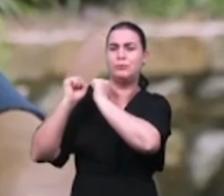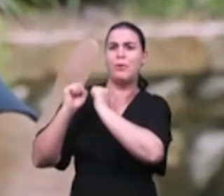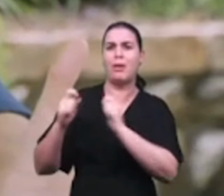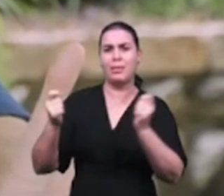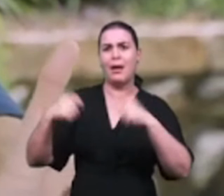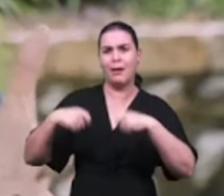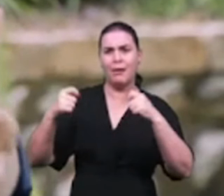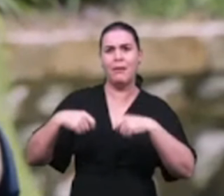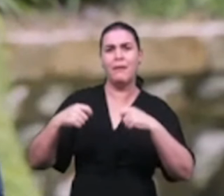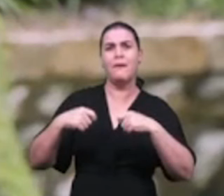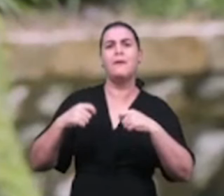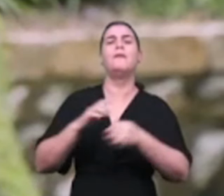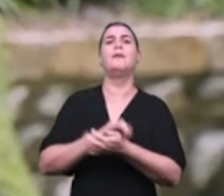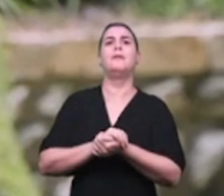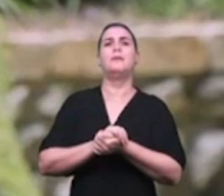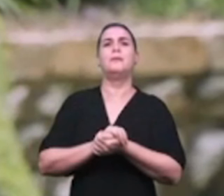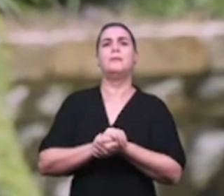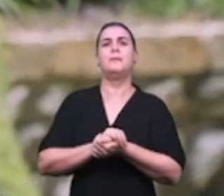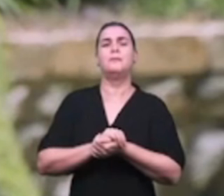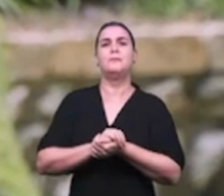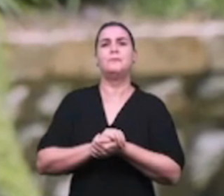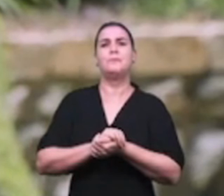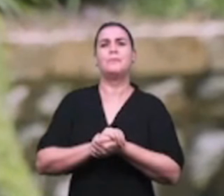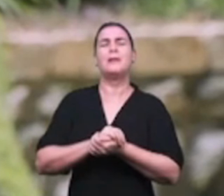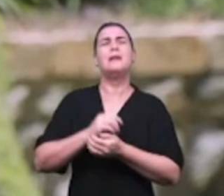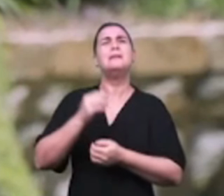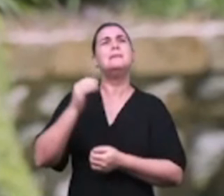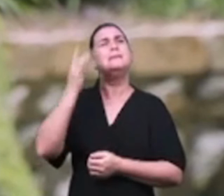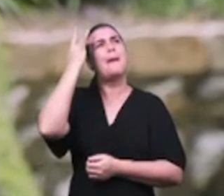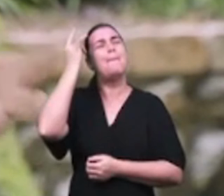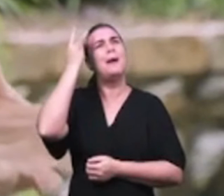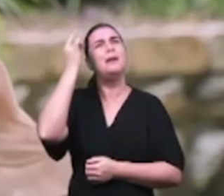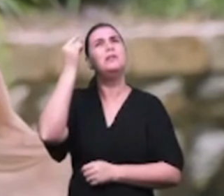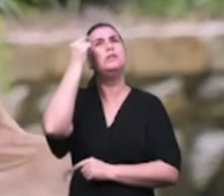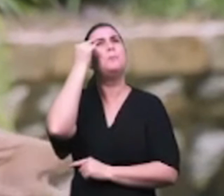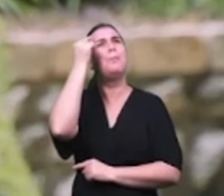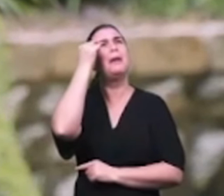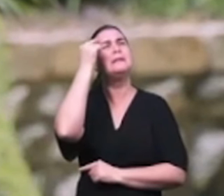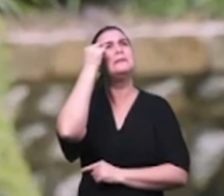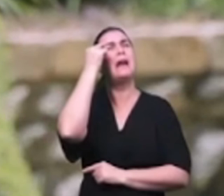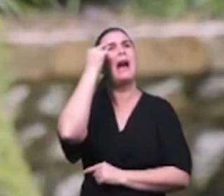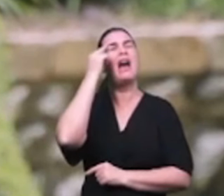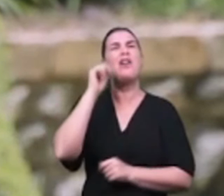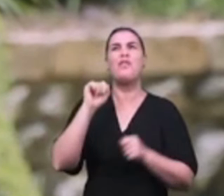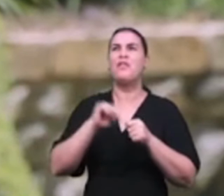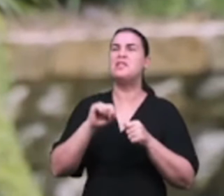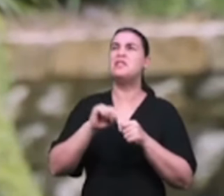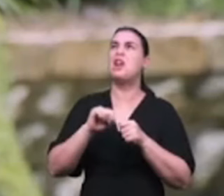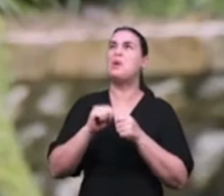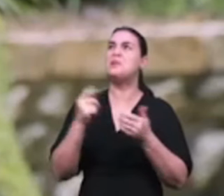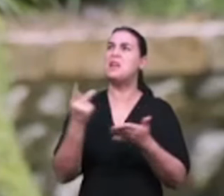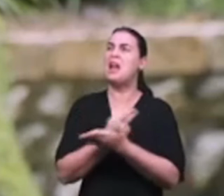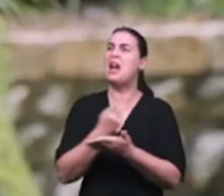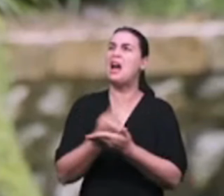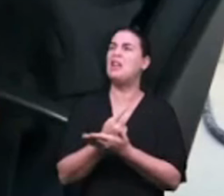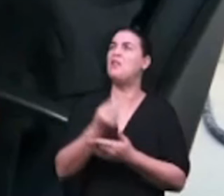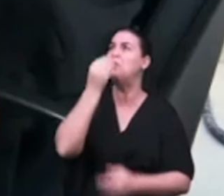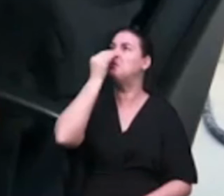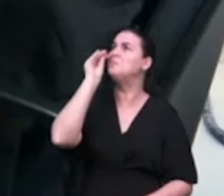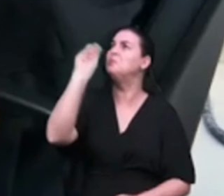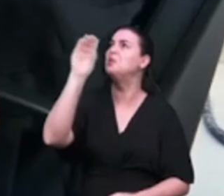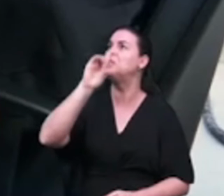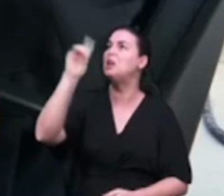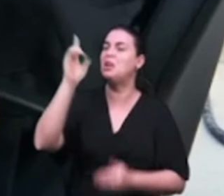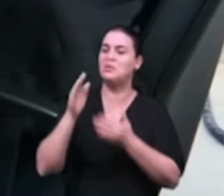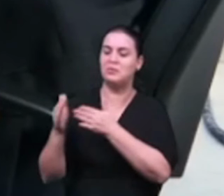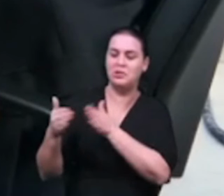um exemplo nosso mesmo, nós começarmos a fazer coisas que não agradam ao Senhor, se amanhã entrar heresia, se entrar um